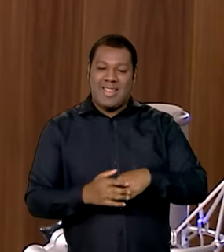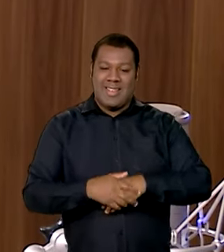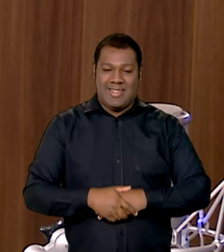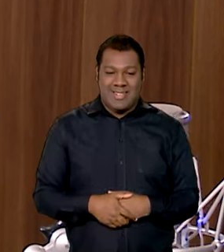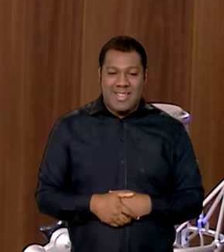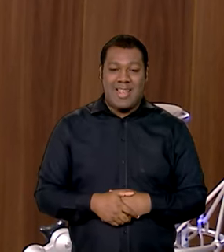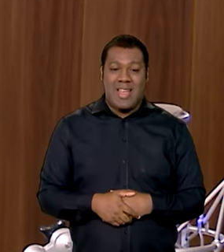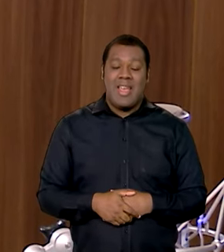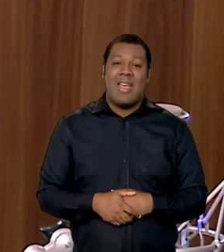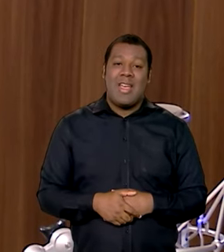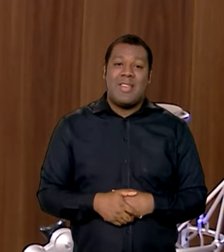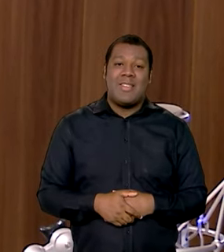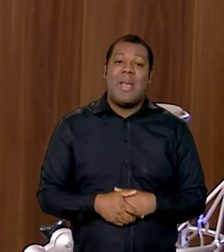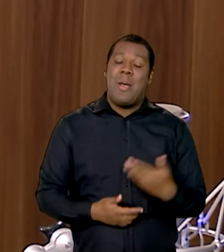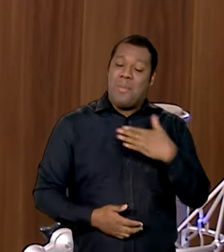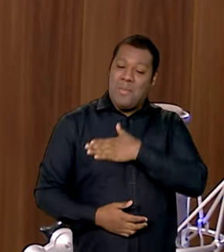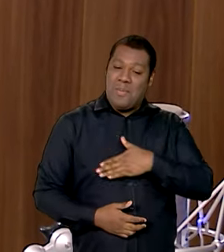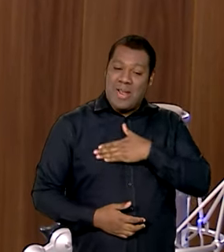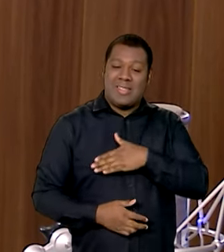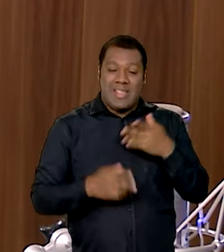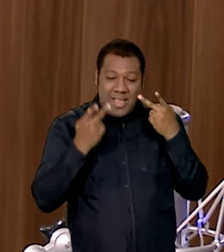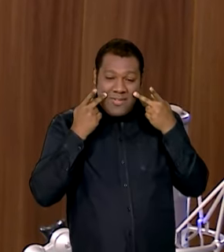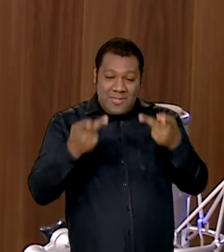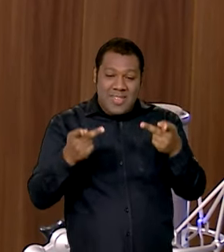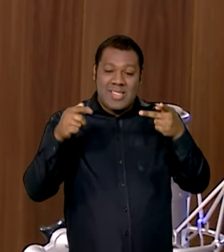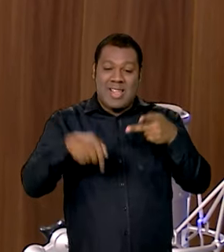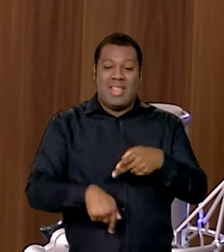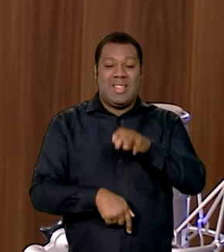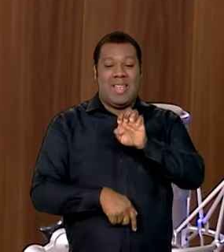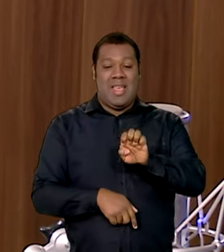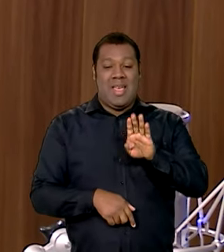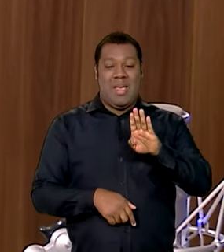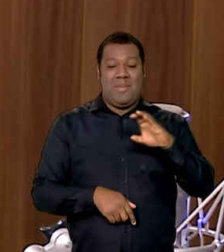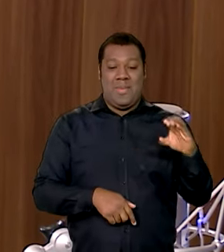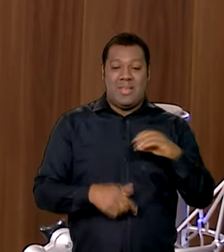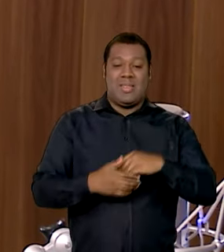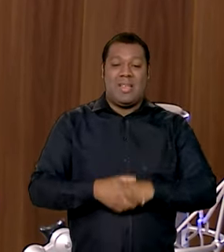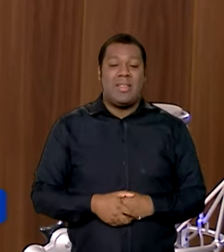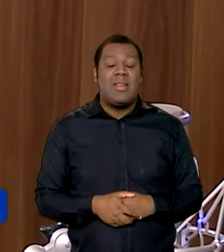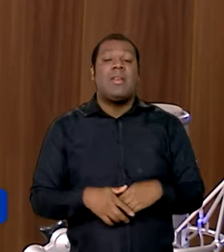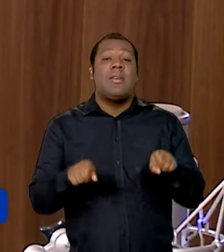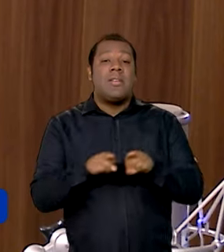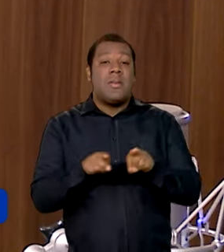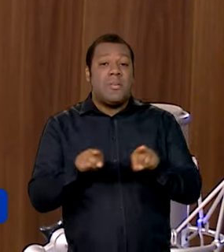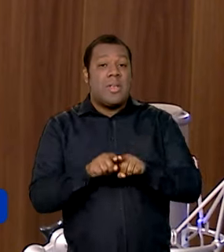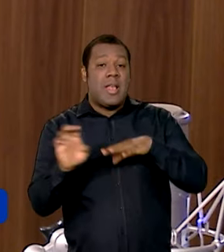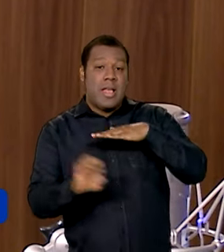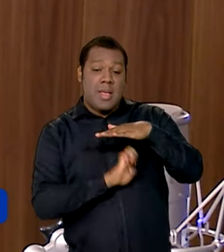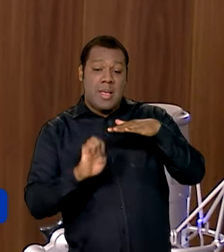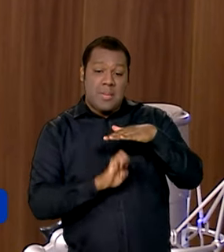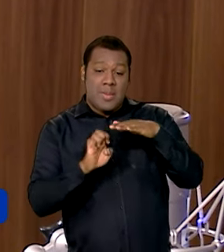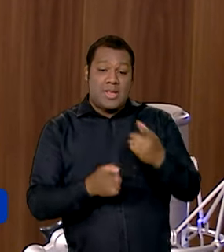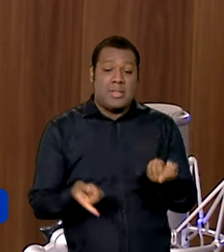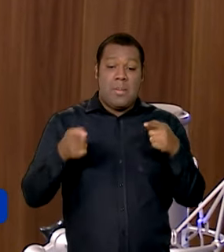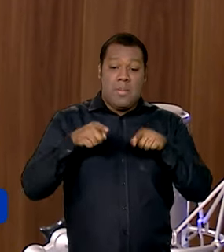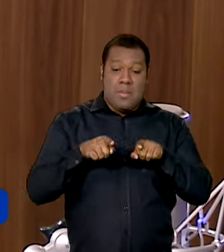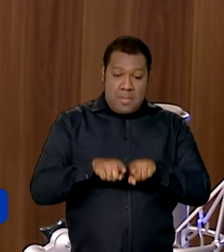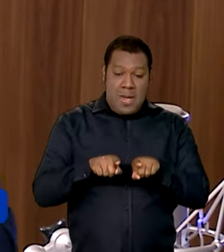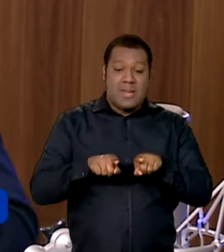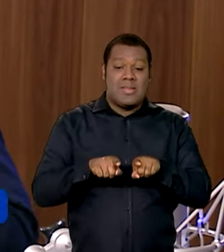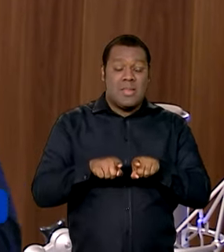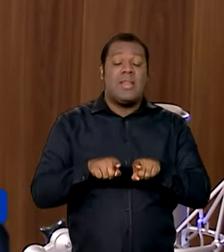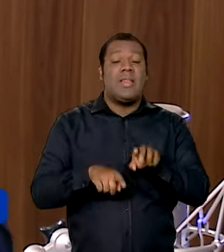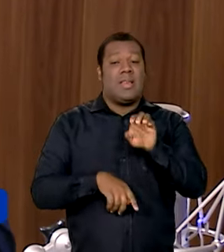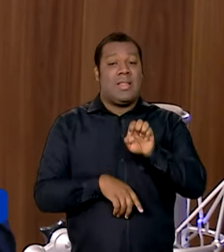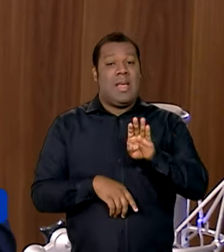a equipe aqui da EBC e muito especialmente também as eh empresas parceiras aí de rádio eh que atuam eh